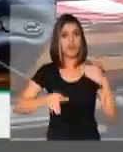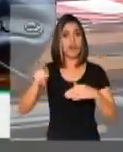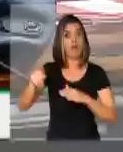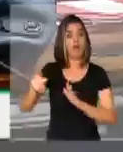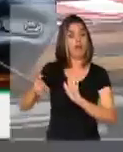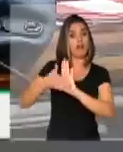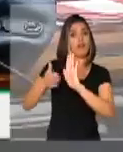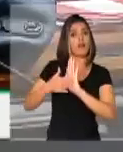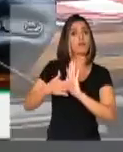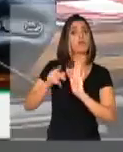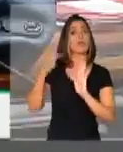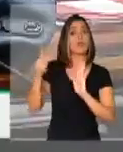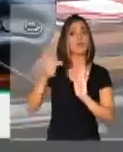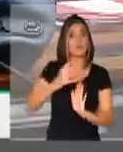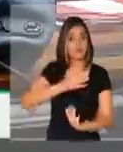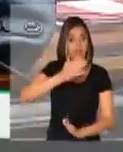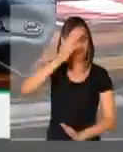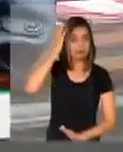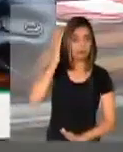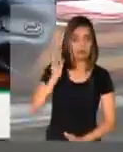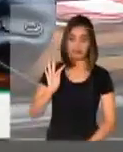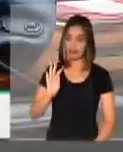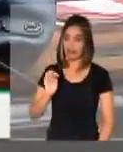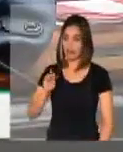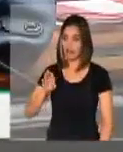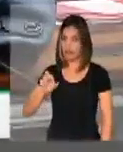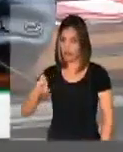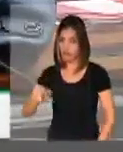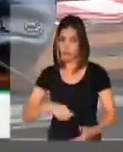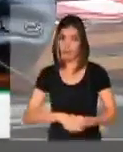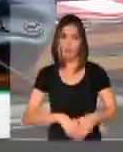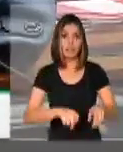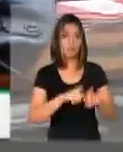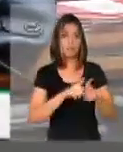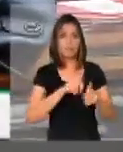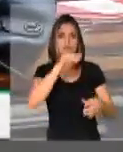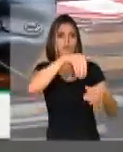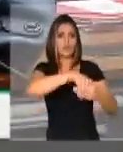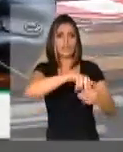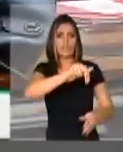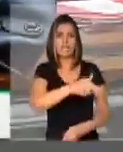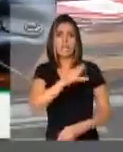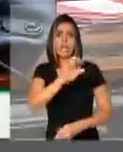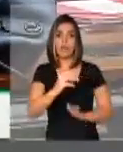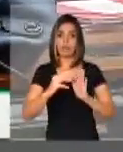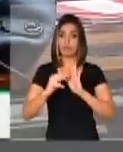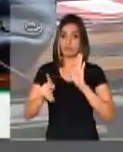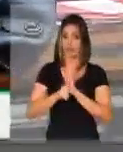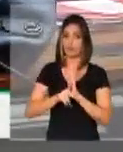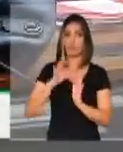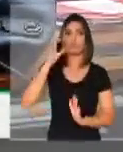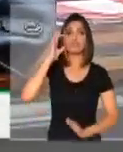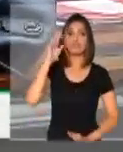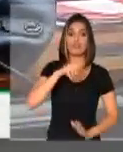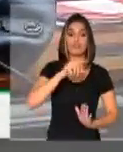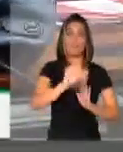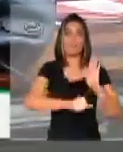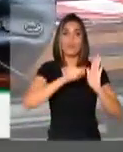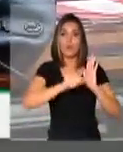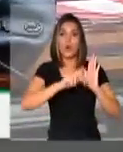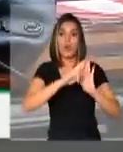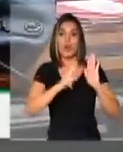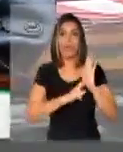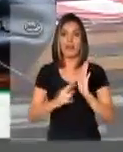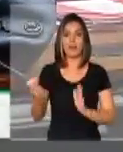Temer. Eu posicionei contra a medida provisória da Dilma Rousseff, que alterou os critérios de